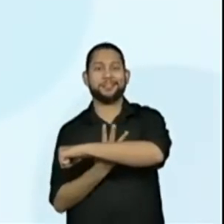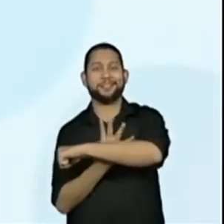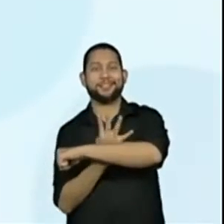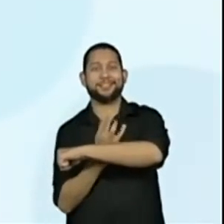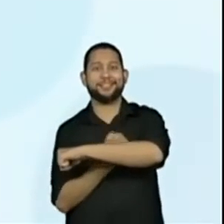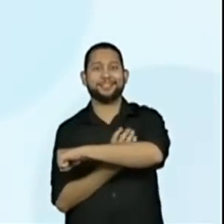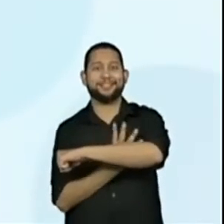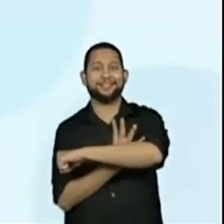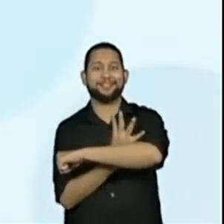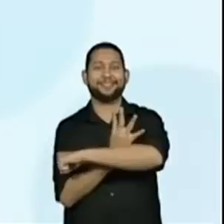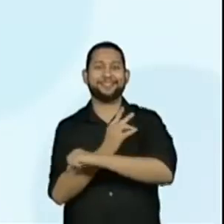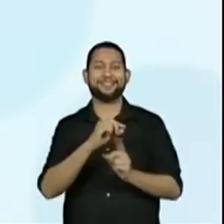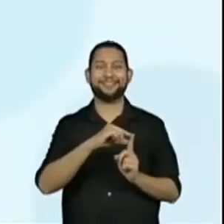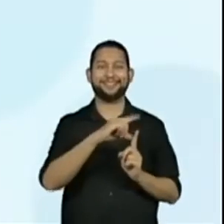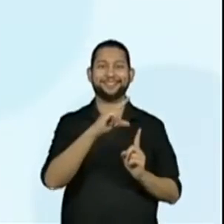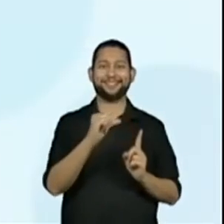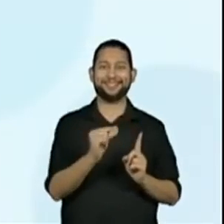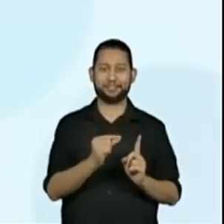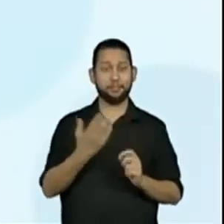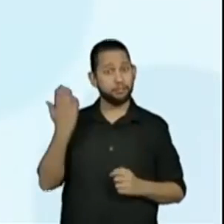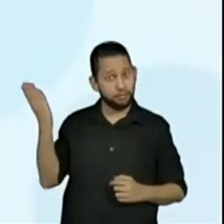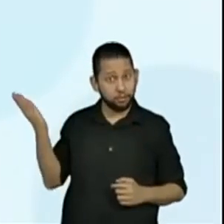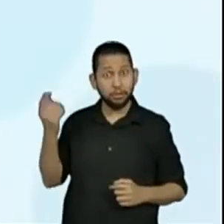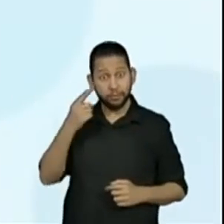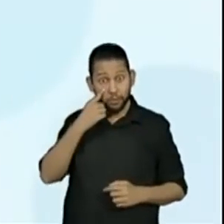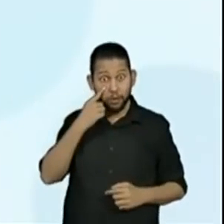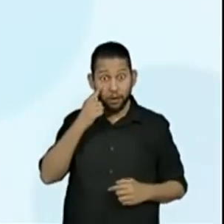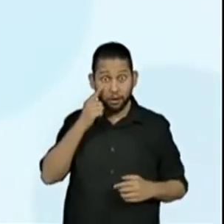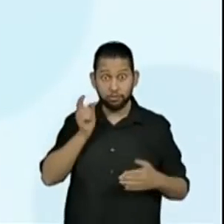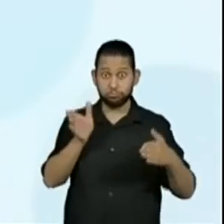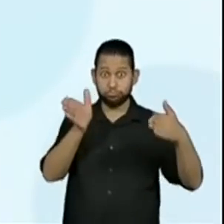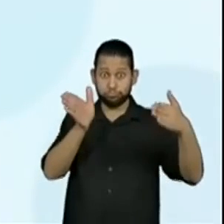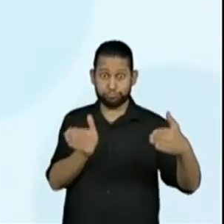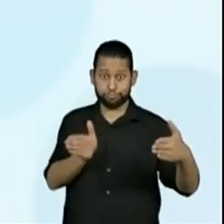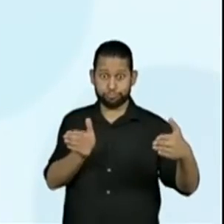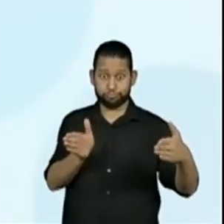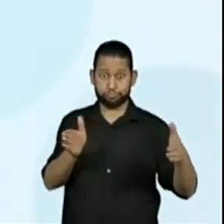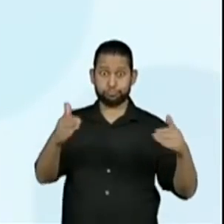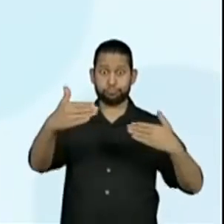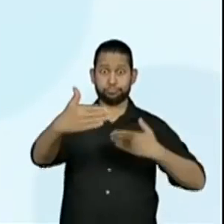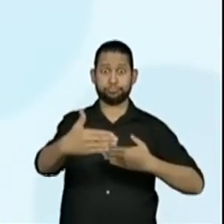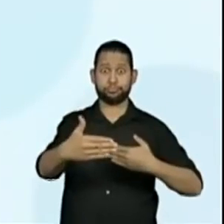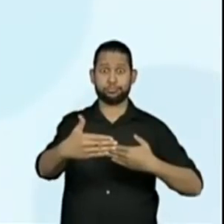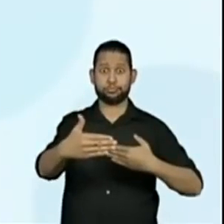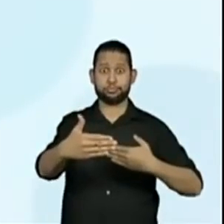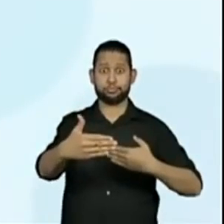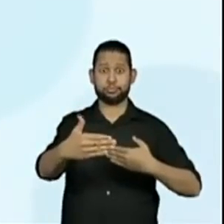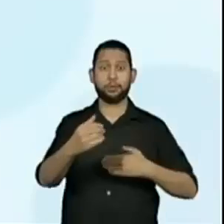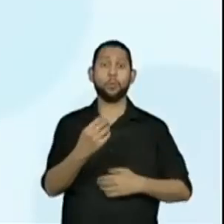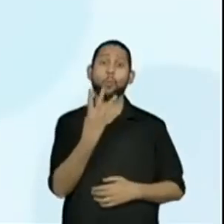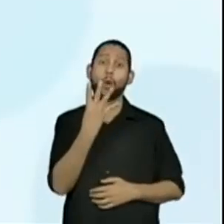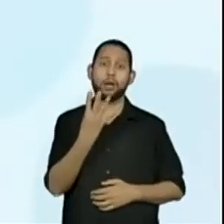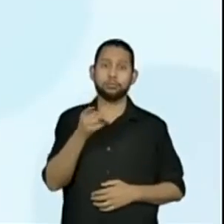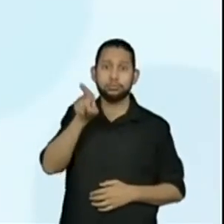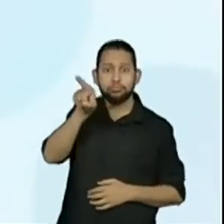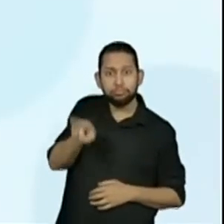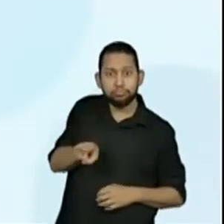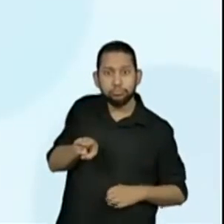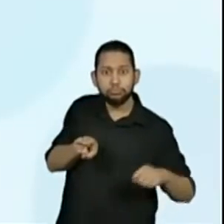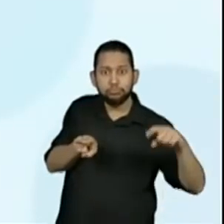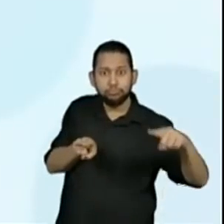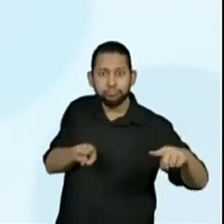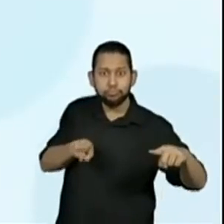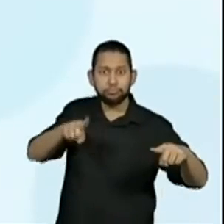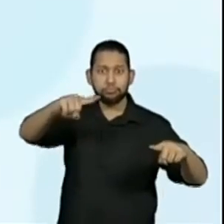uma área que tem quatro lados não é aí um formato retangular nós temos aí